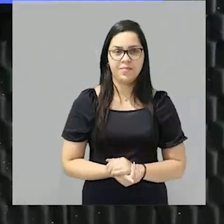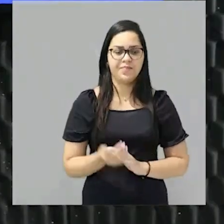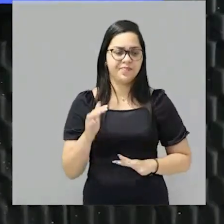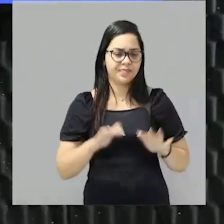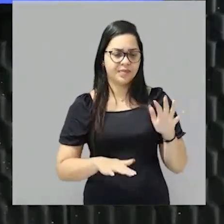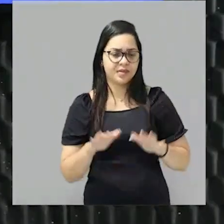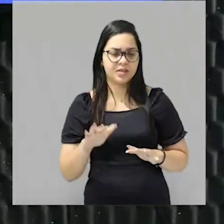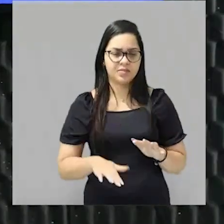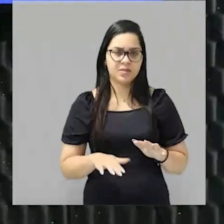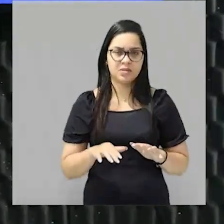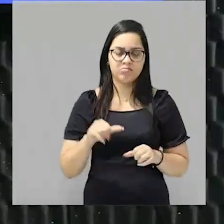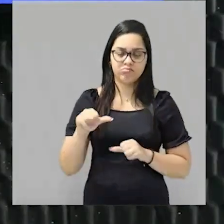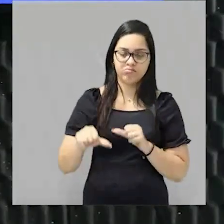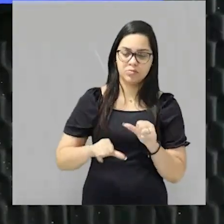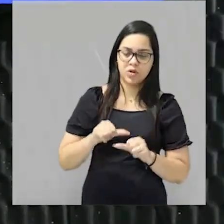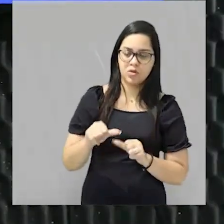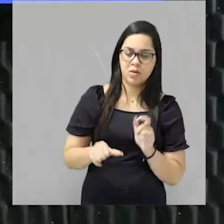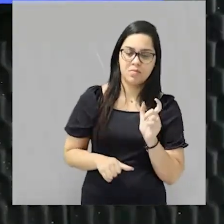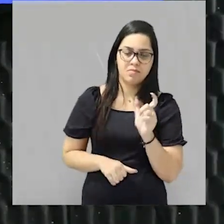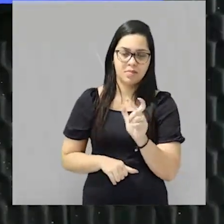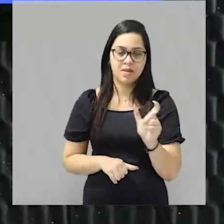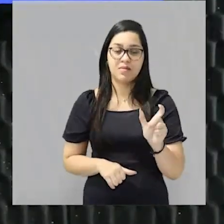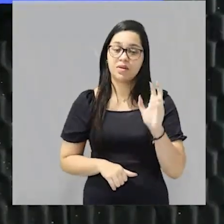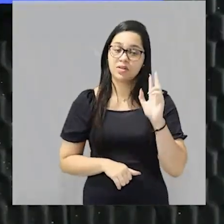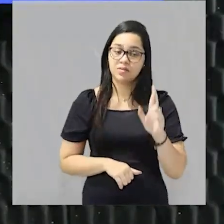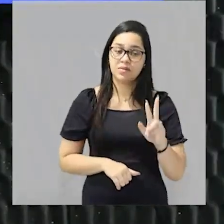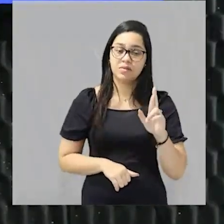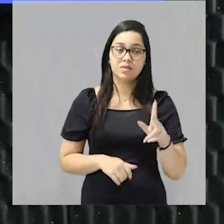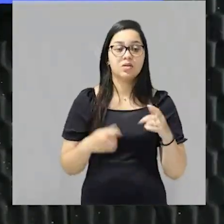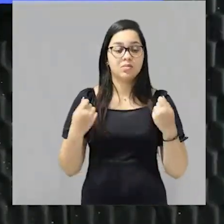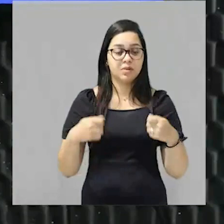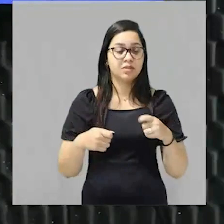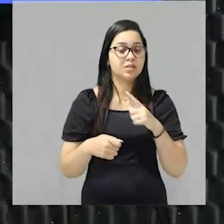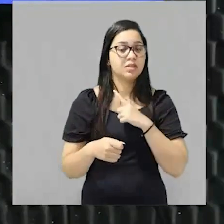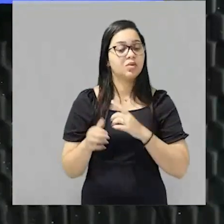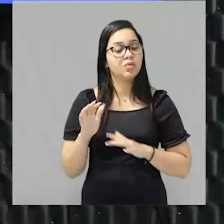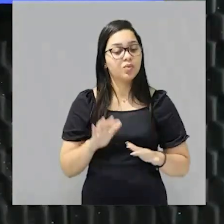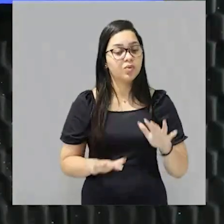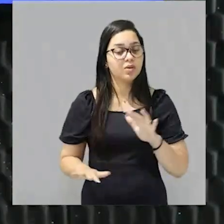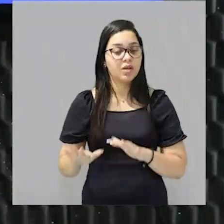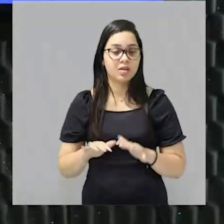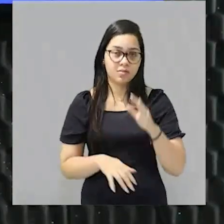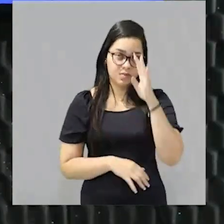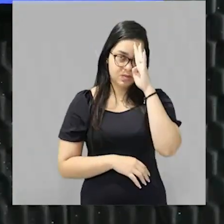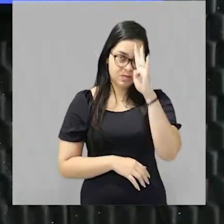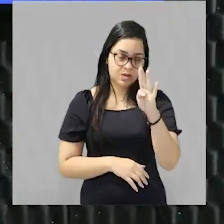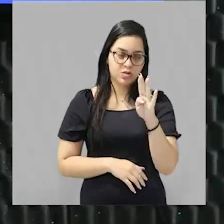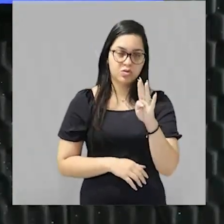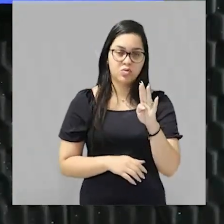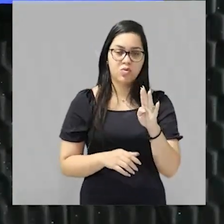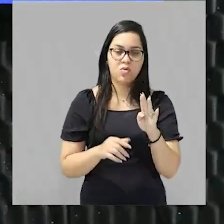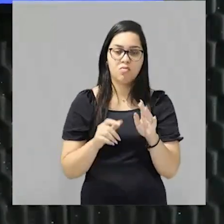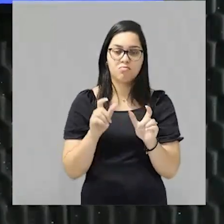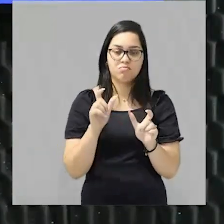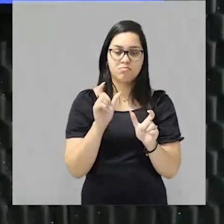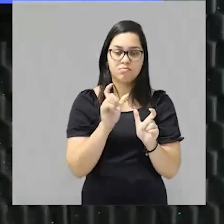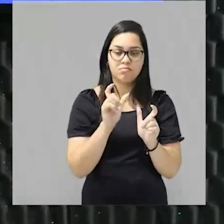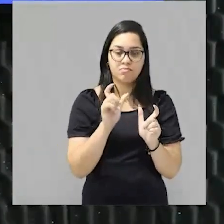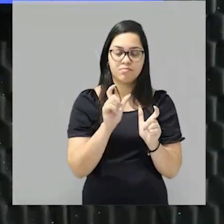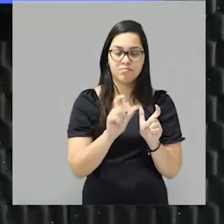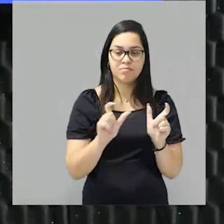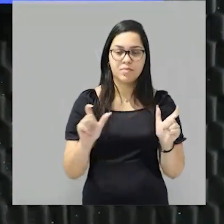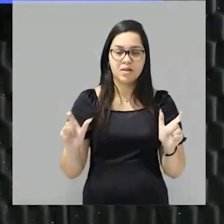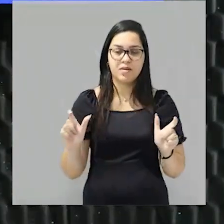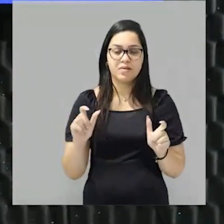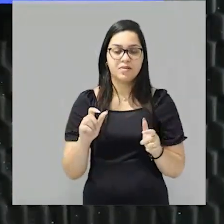você troca uma palavra e o efeito é diferente, como eu já disse. Então, a gente tem que ter muito cuidado, principalmente com palavras que se escrevem parecido ou